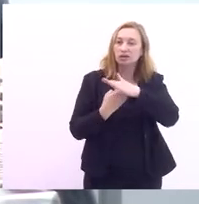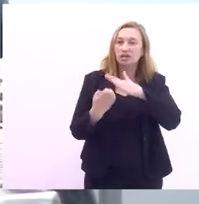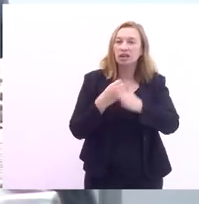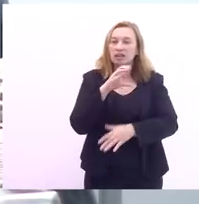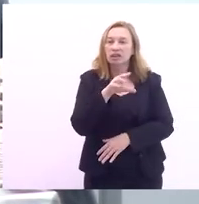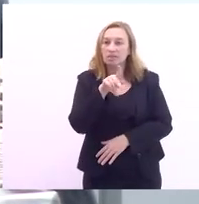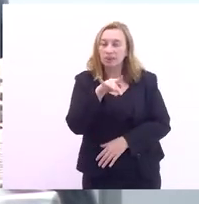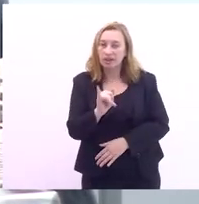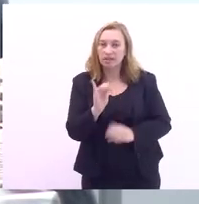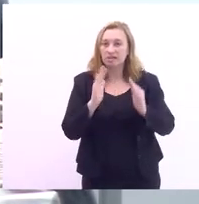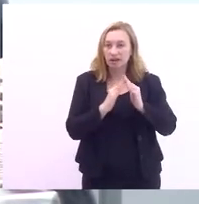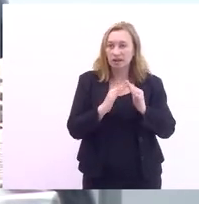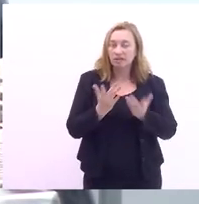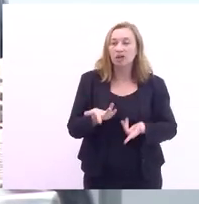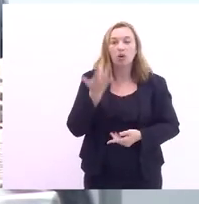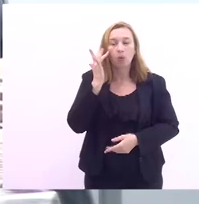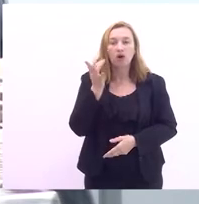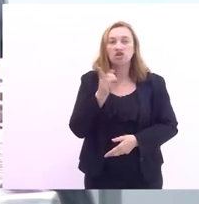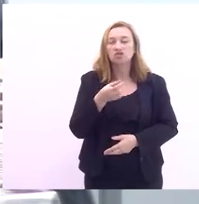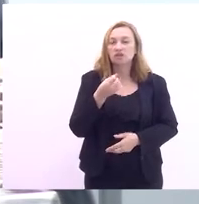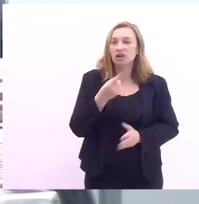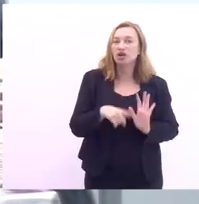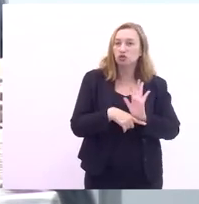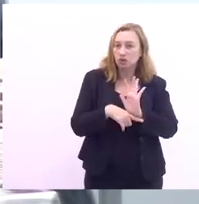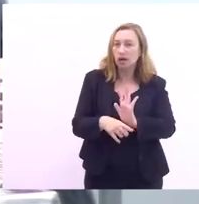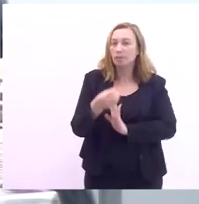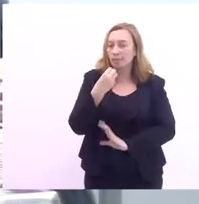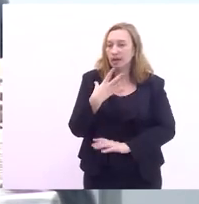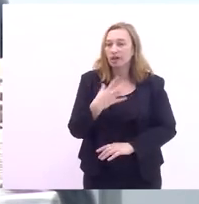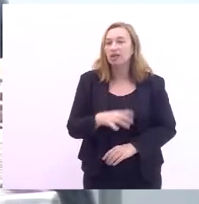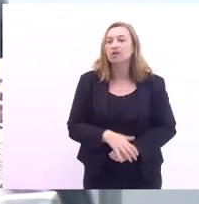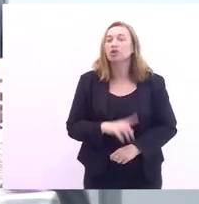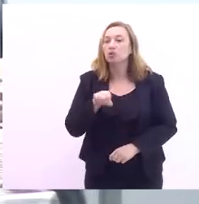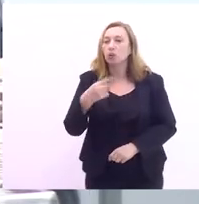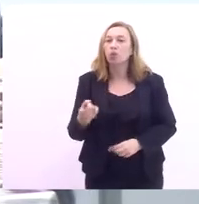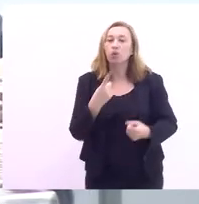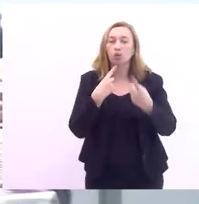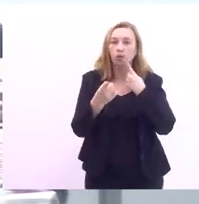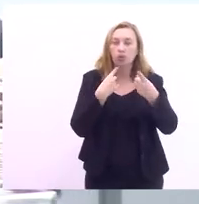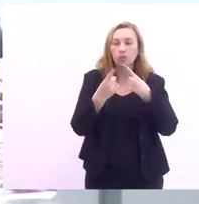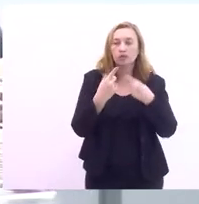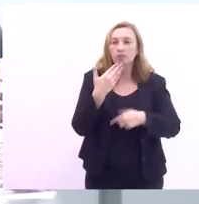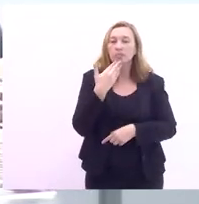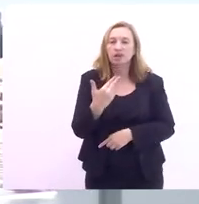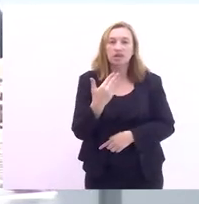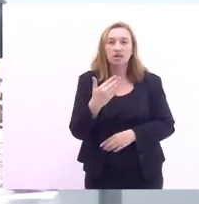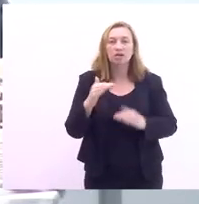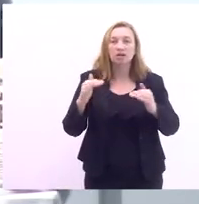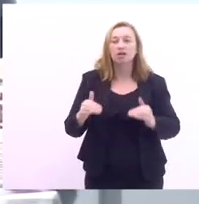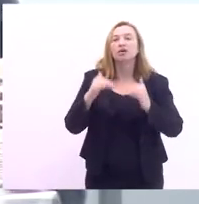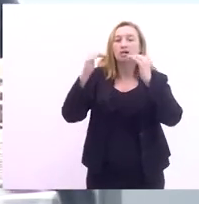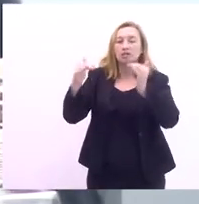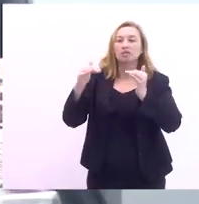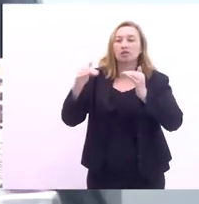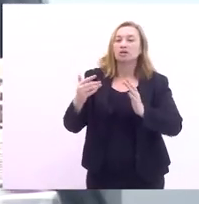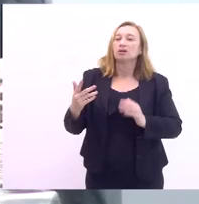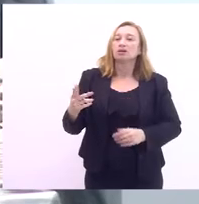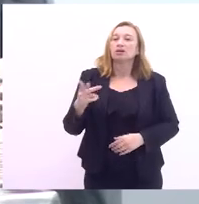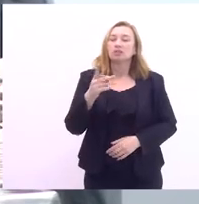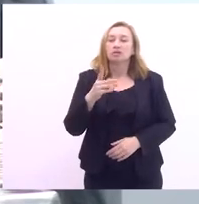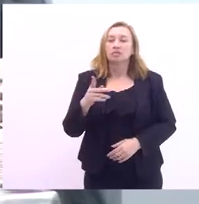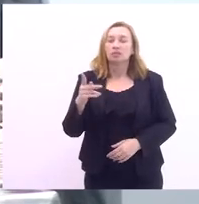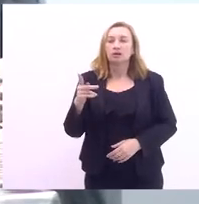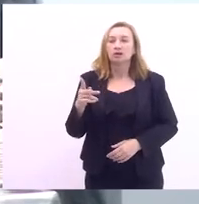casa. Eu acho que isso pode contribuir muito. E outra discussão que eu gostaria de sugerir à Vossa Excelência é com relação à questão da